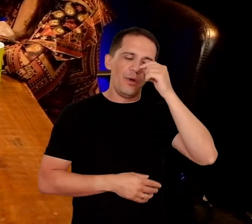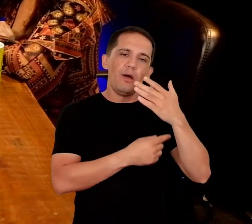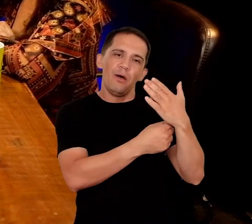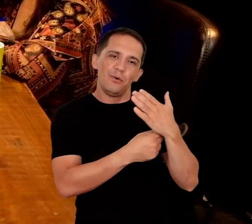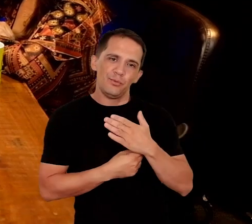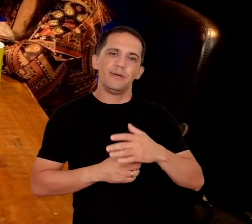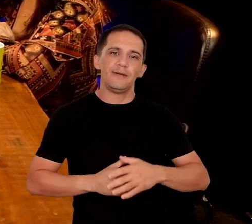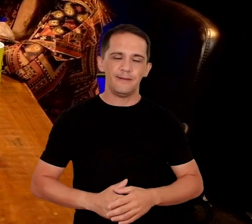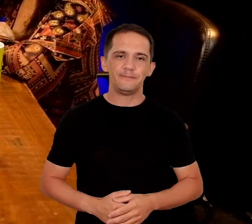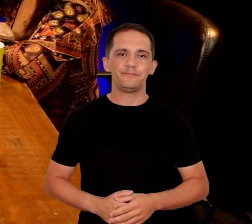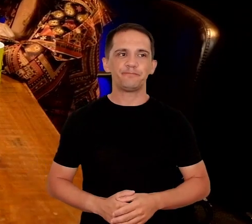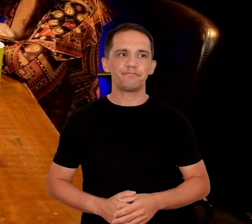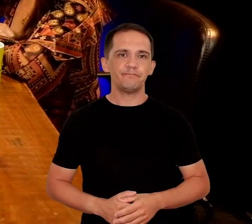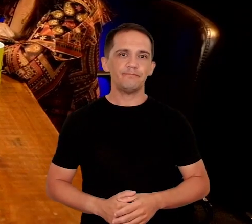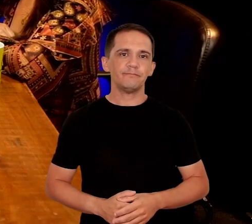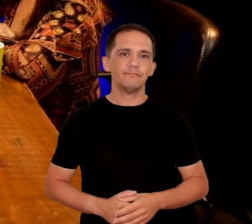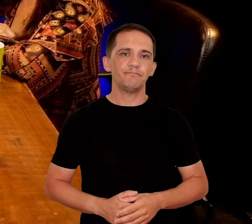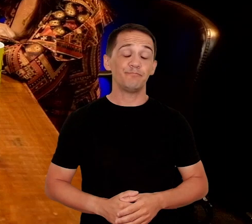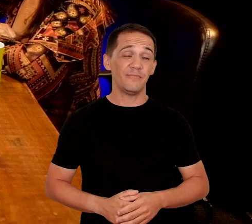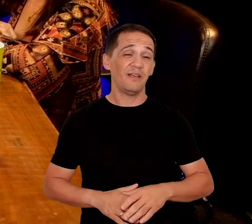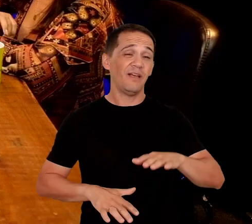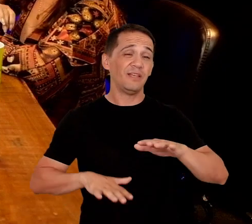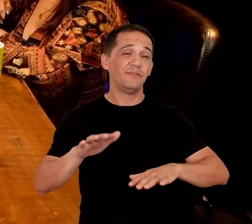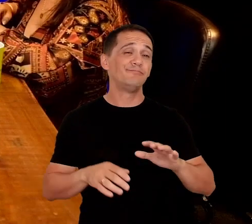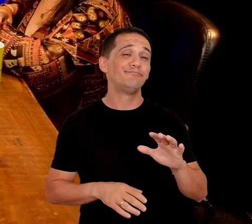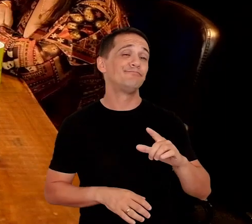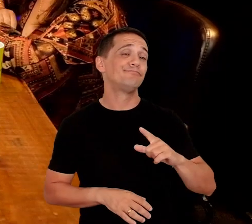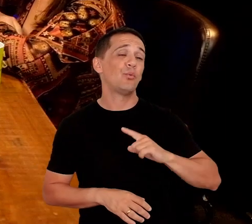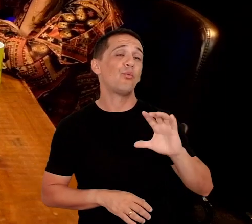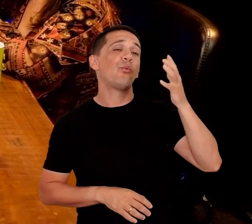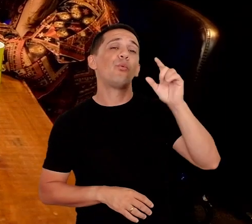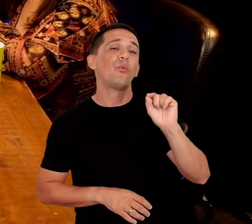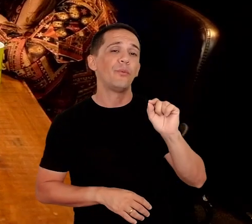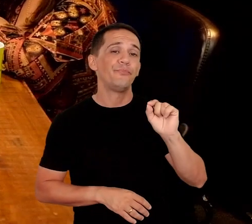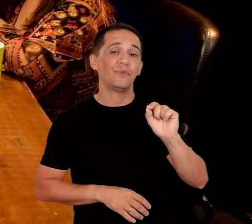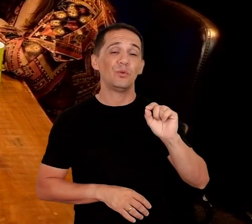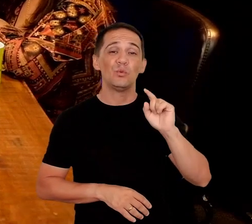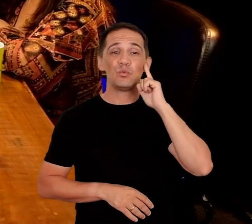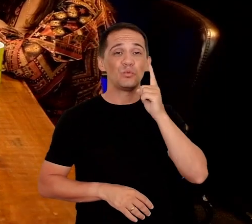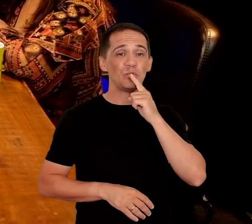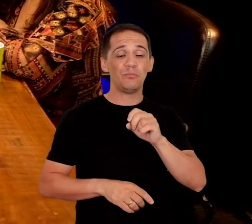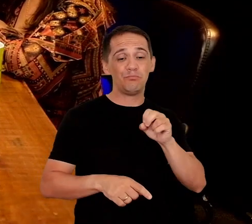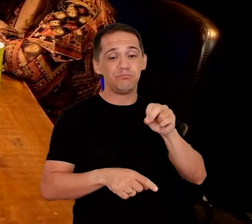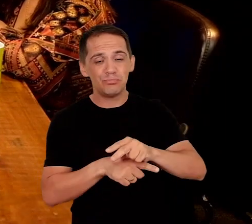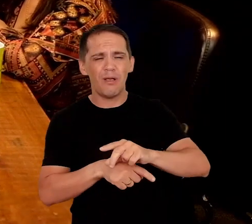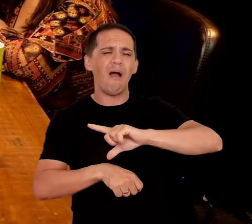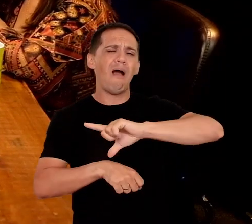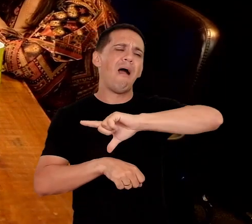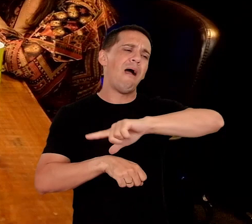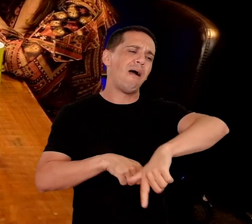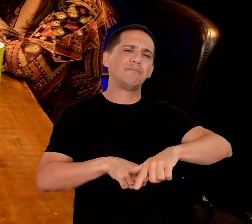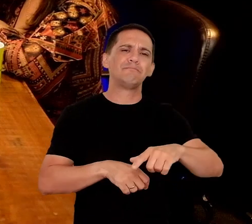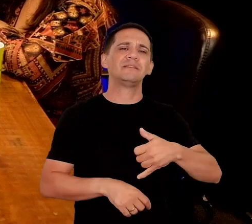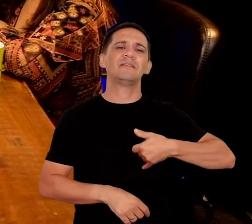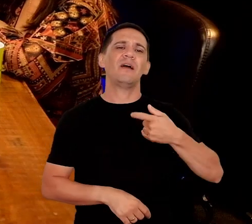nem sabe, né, por onde ir, né? Assim, Isso. né? Muitas vezes acontece de o surdo entrar na escola quando já tem lá 14, 13,